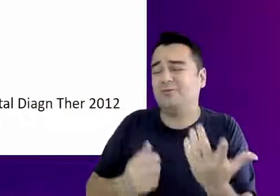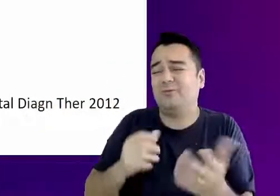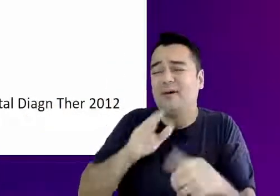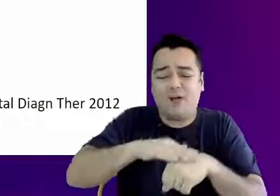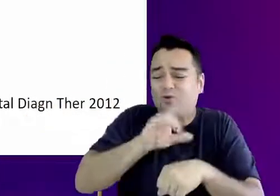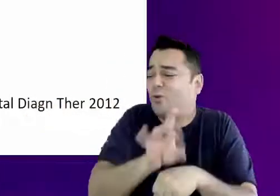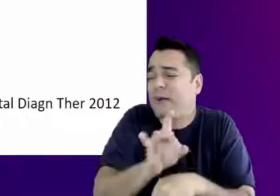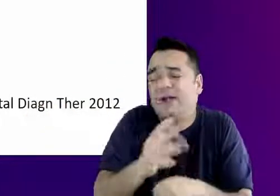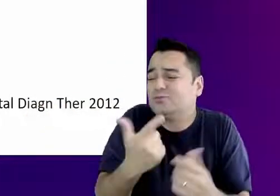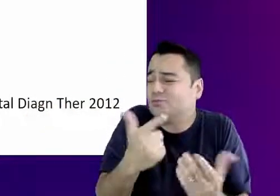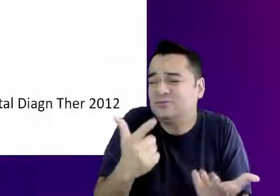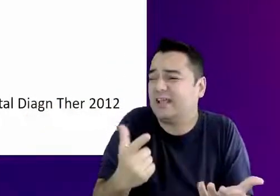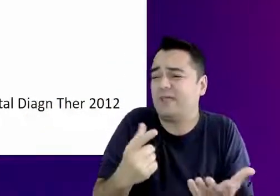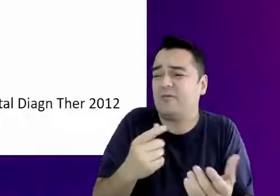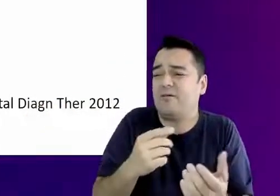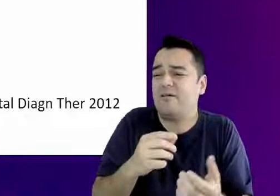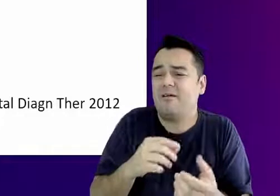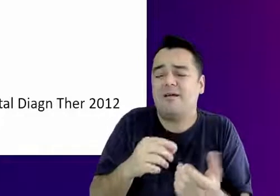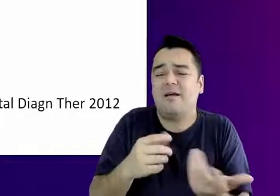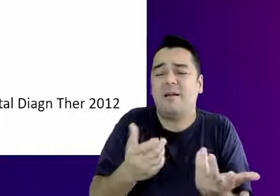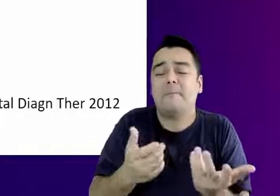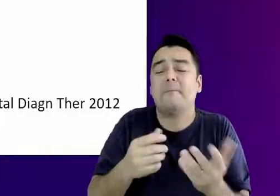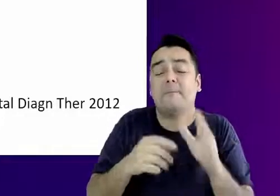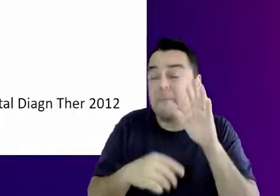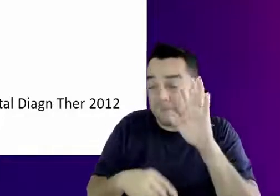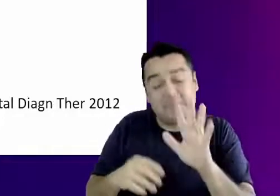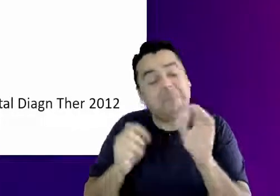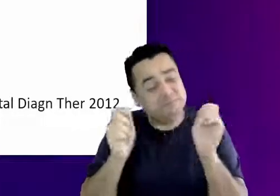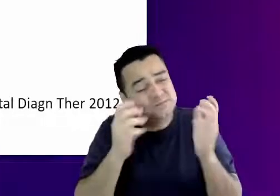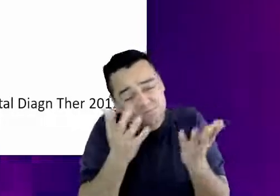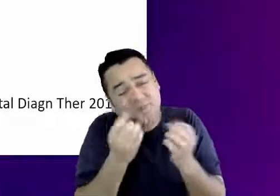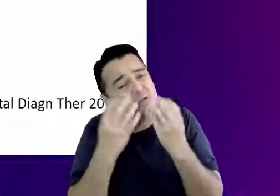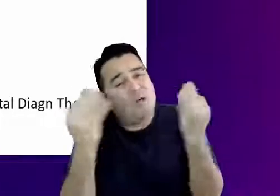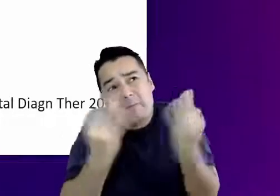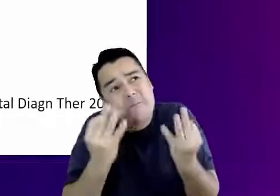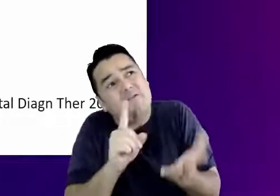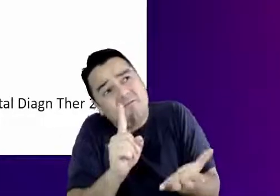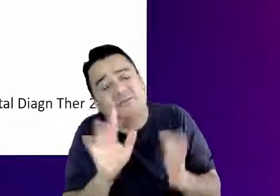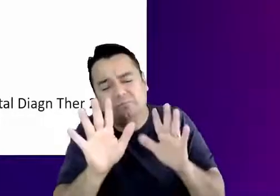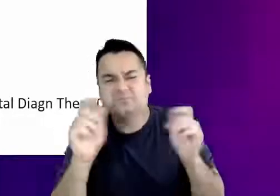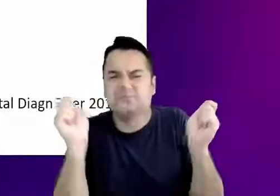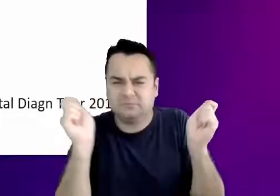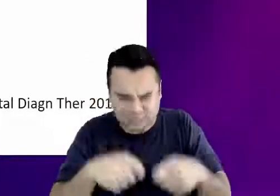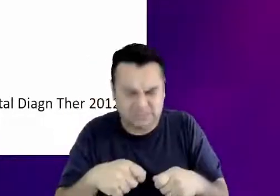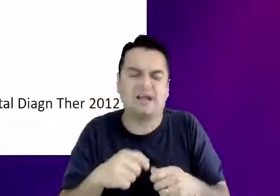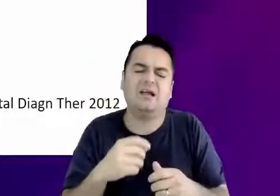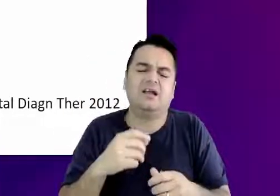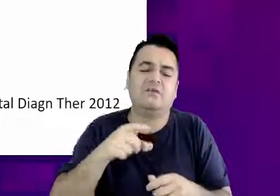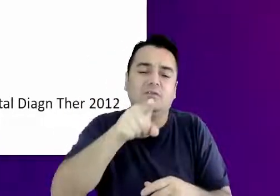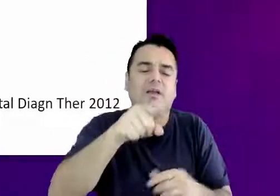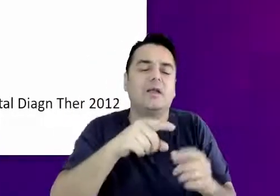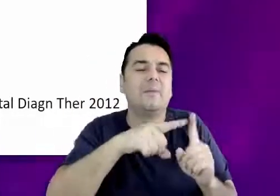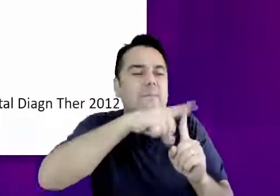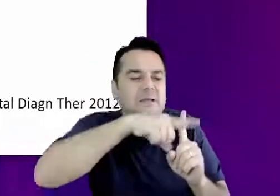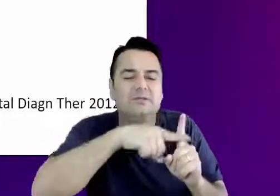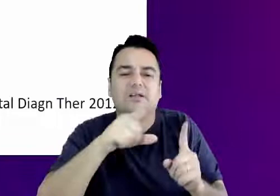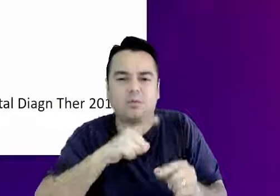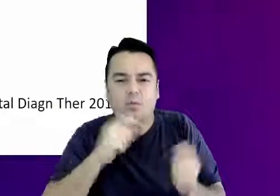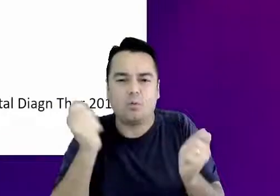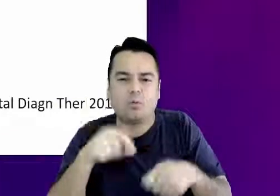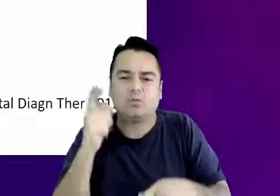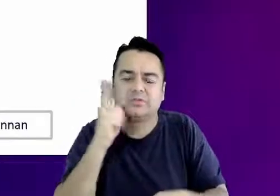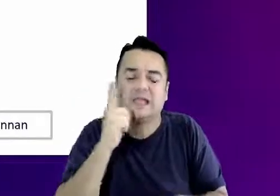não é o ideal, mas também é possível que isso seja feito com 4 medidas através de esfigmomanômetro